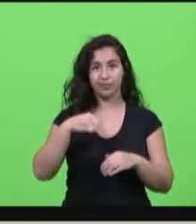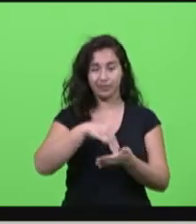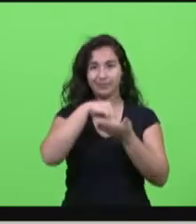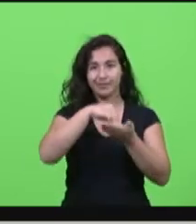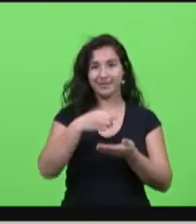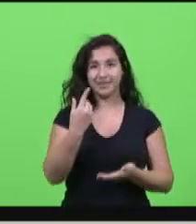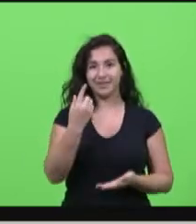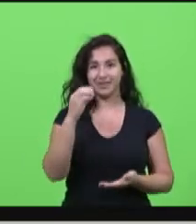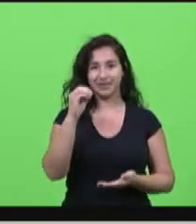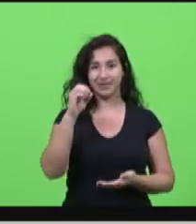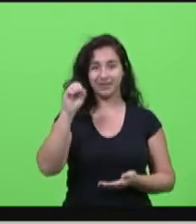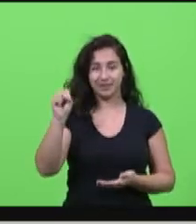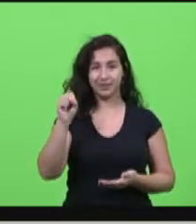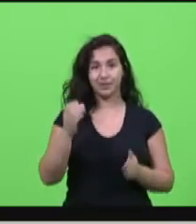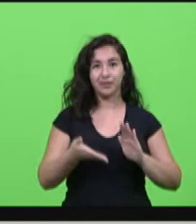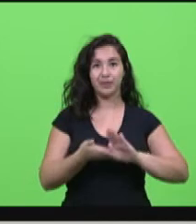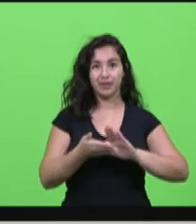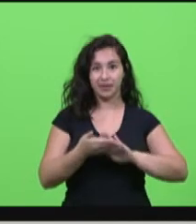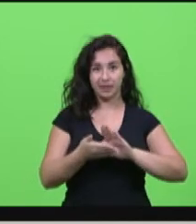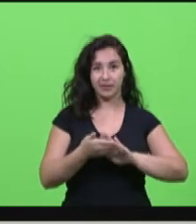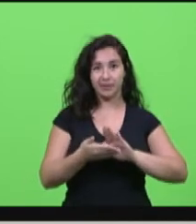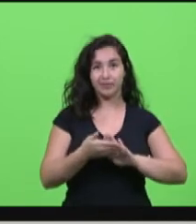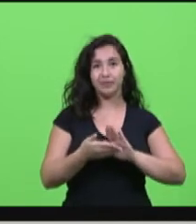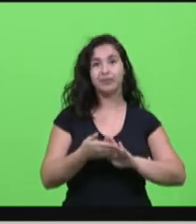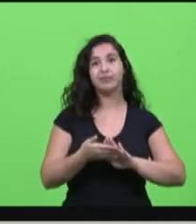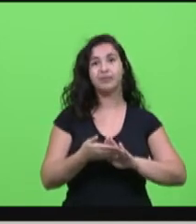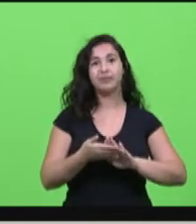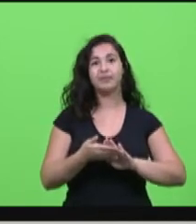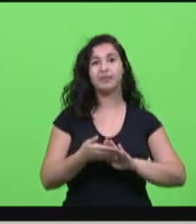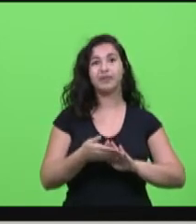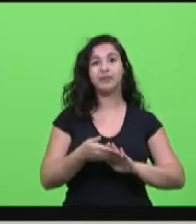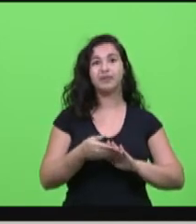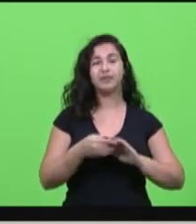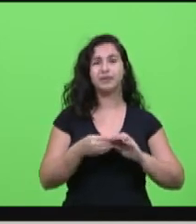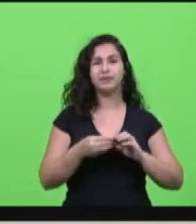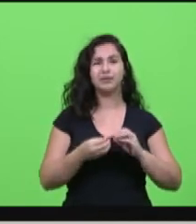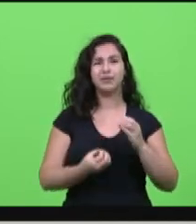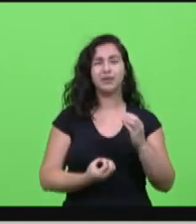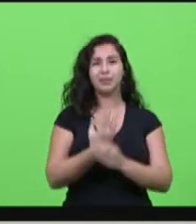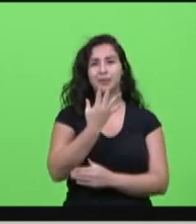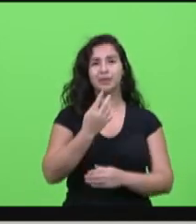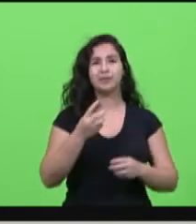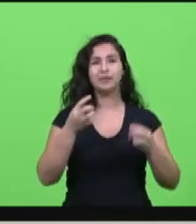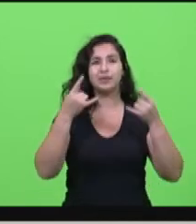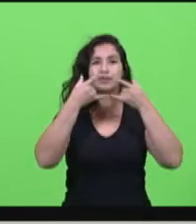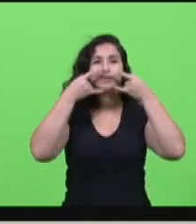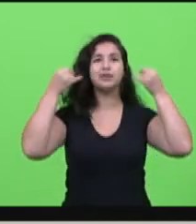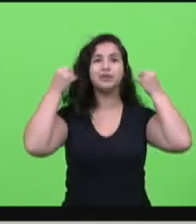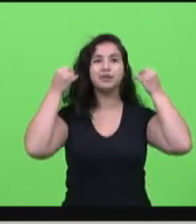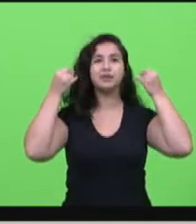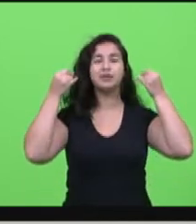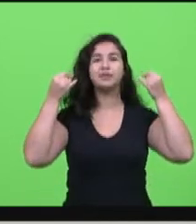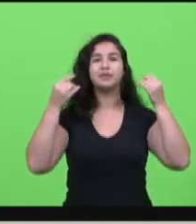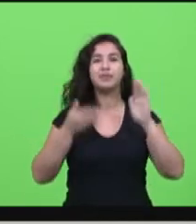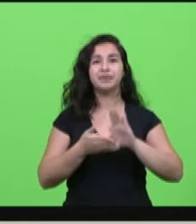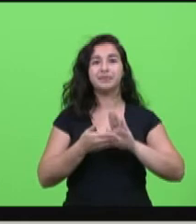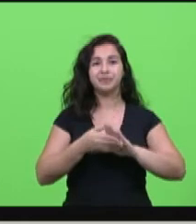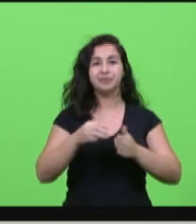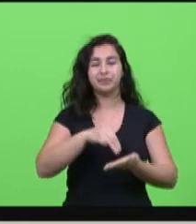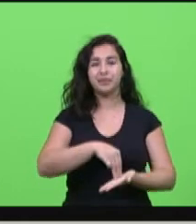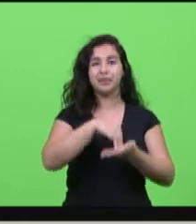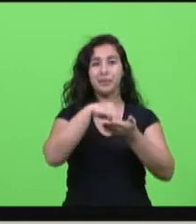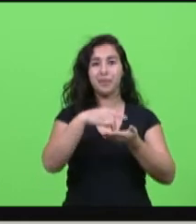Cobalcini, aplaudindo a EPAGRE pela produção e doação de máscaras. Discussão, votação, aprovada a moção. Moção